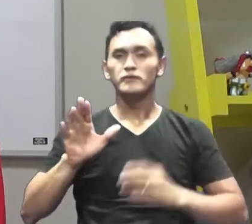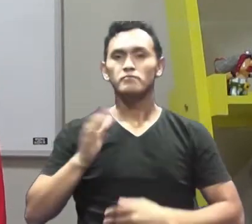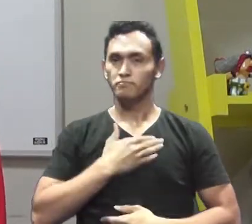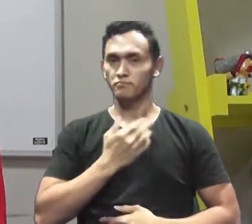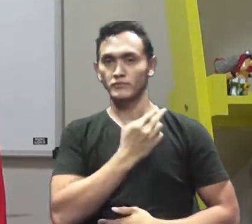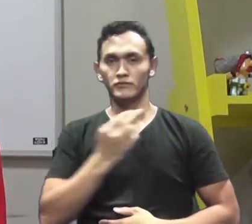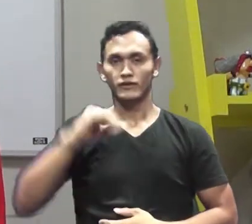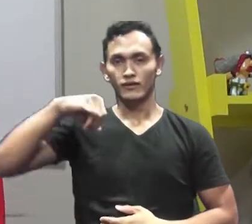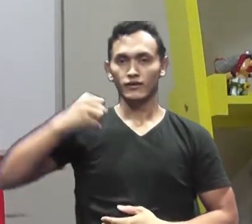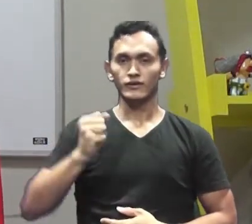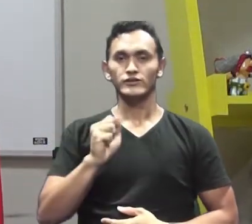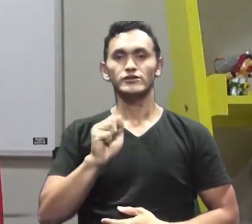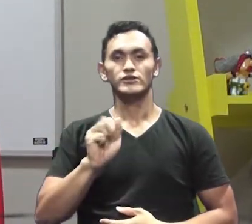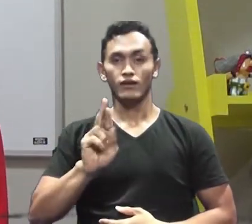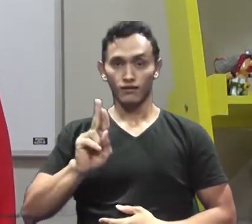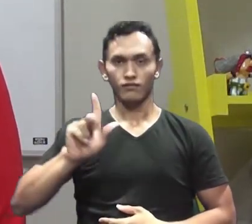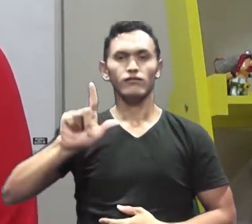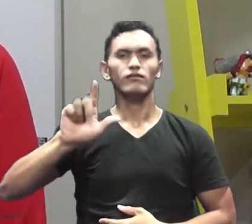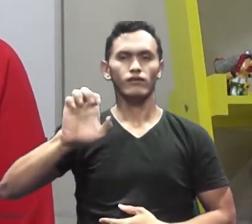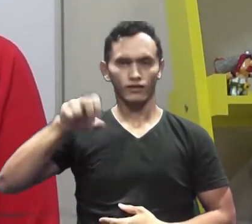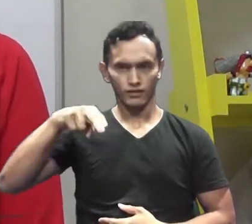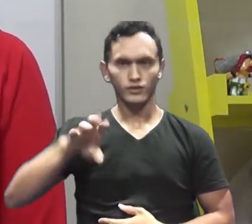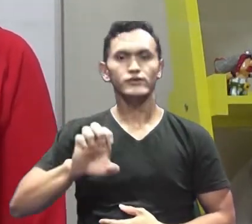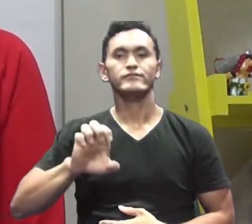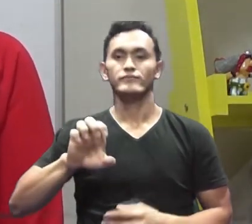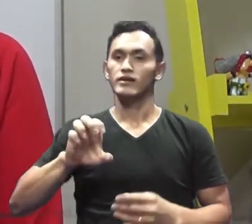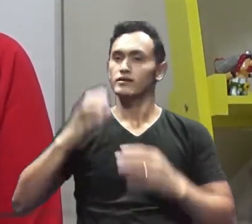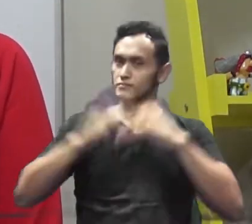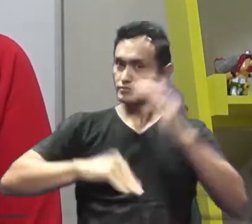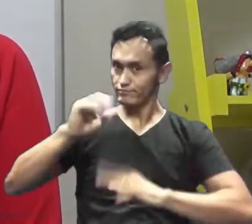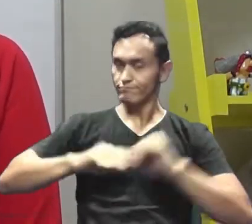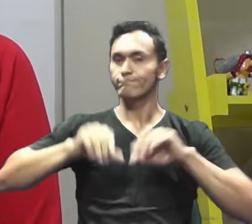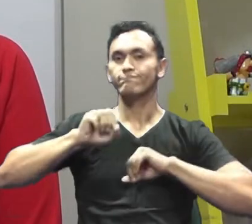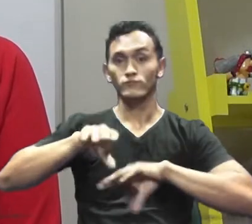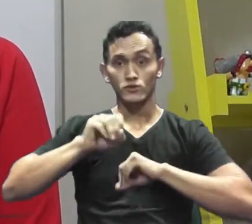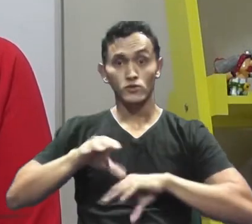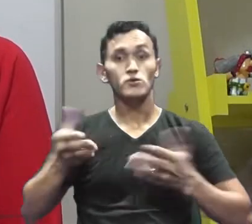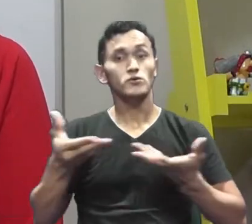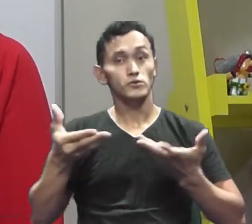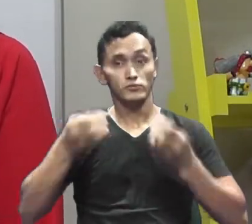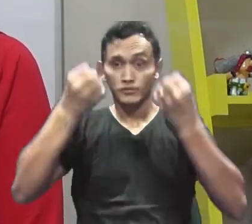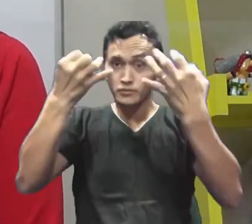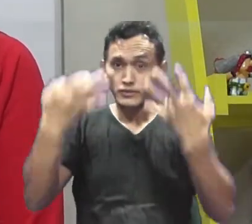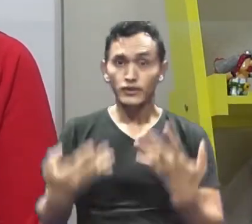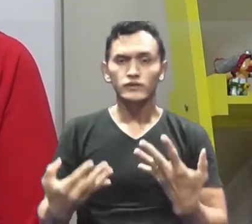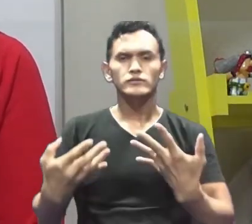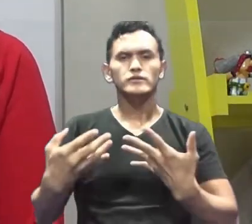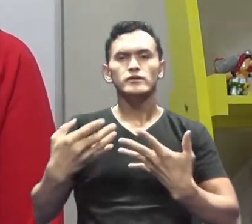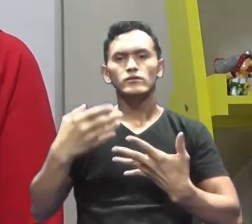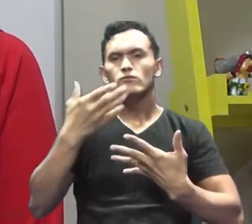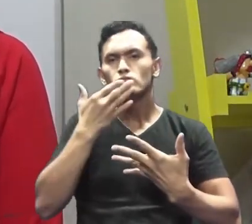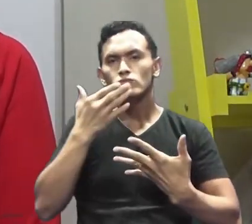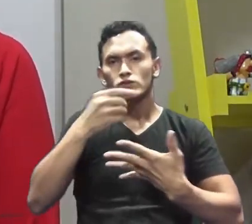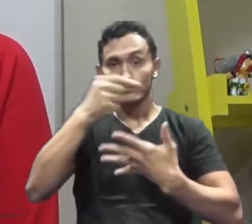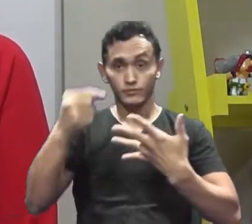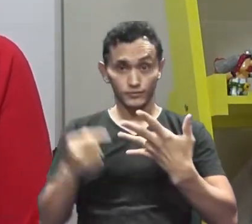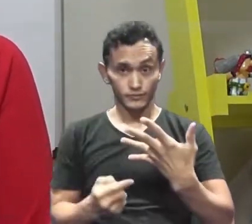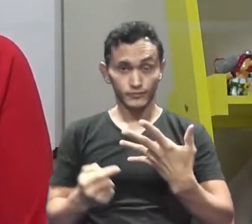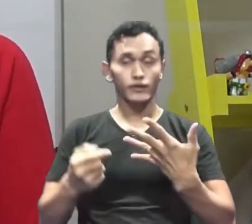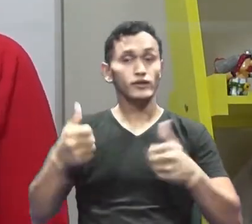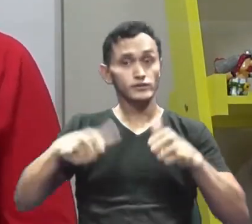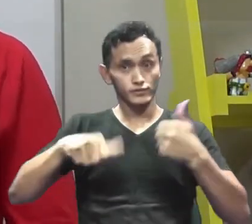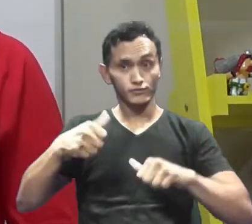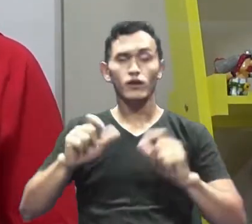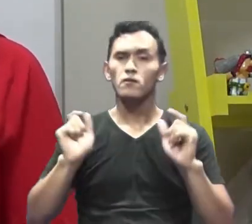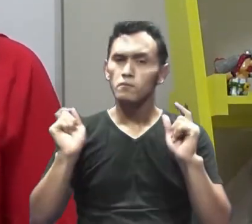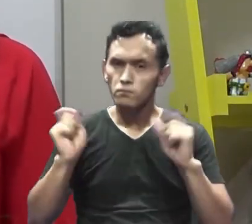Olá, eu sou Janene Spolidório, especialista em educação, e no vídeo de hoje eu vou falar sobre tipos de avaliação. Os tipos de